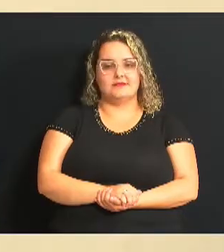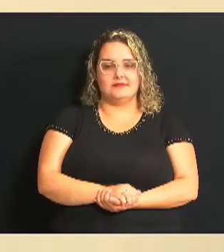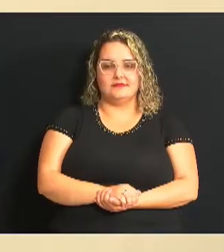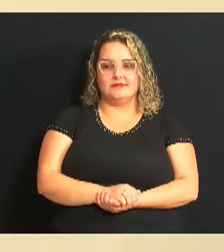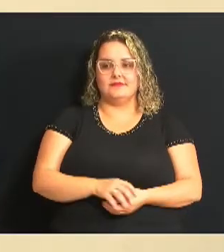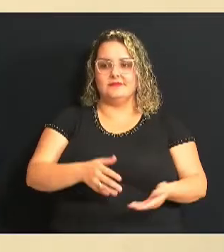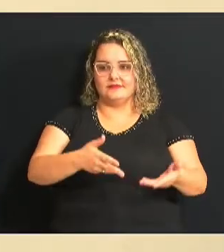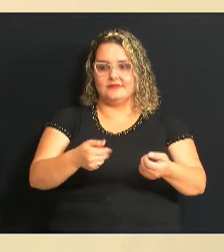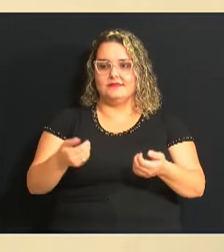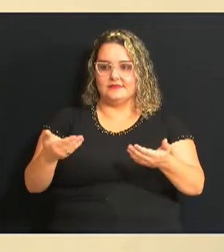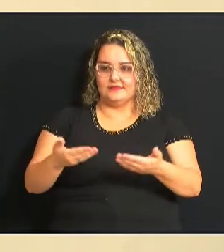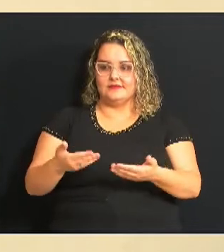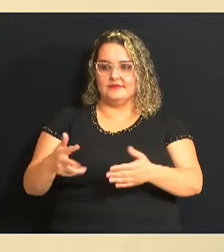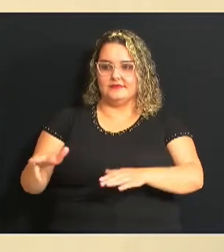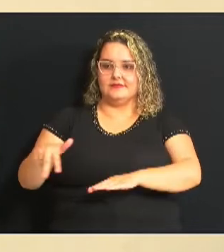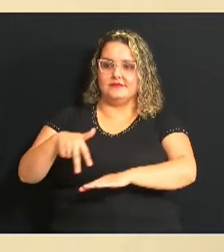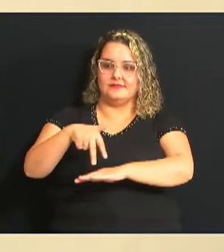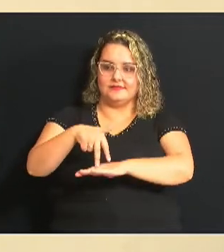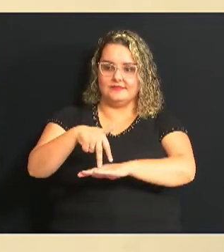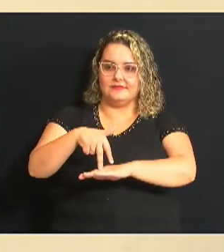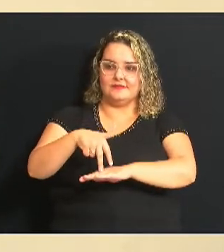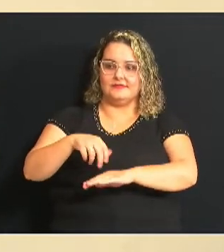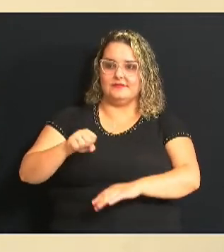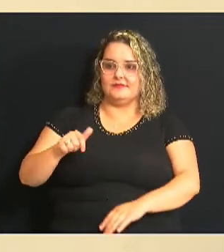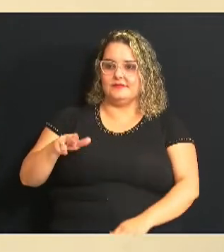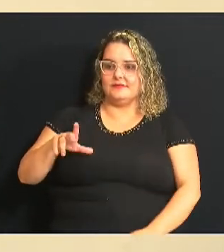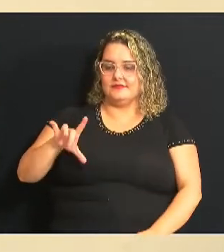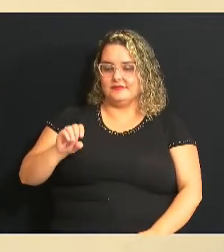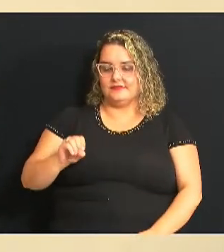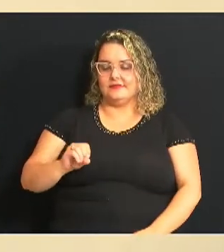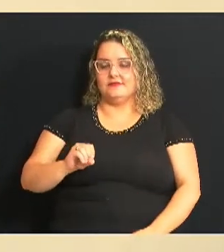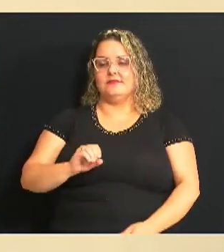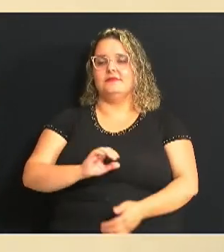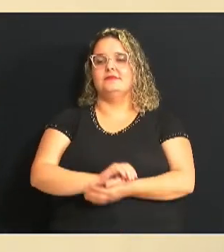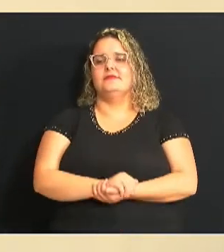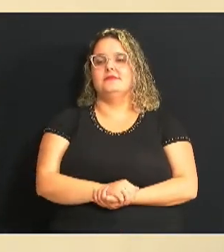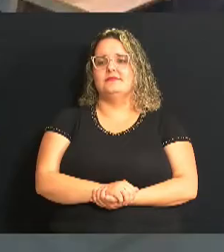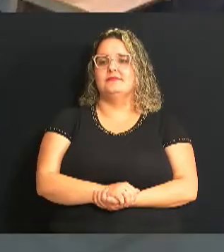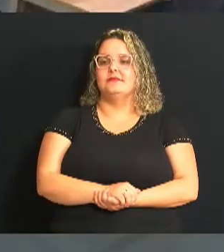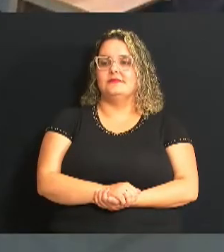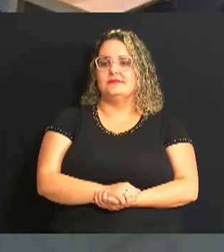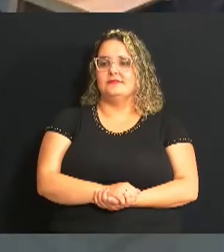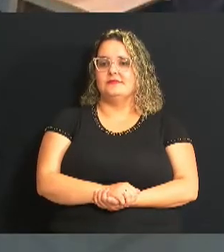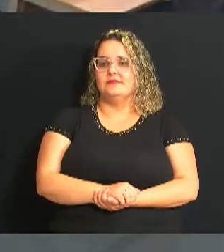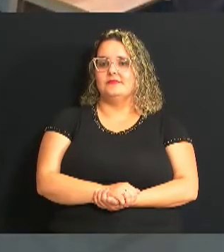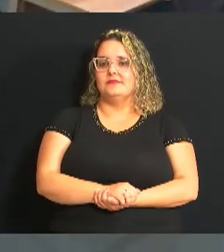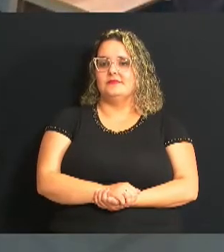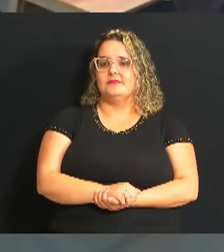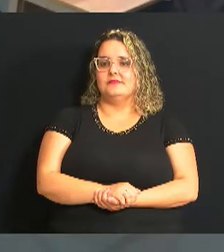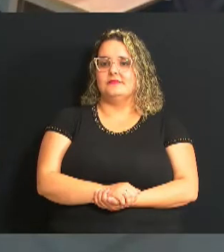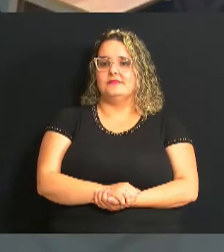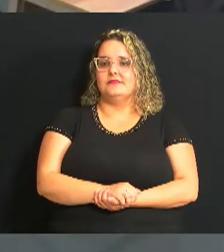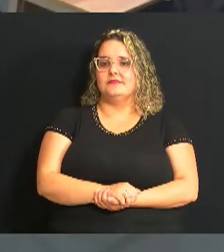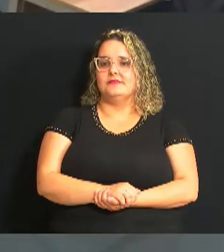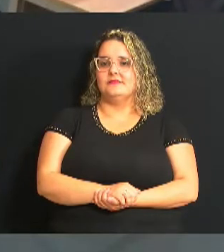Convidamos agora à tribuna Saulo José de Castro Almeida.